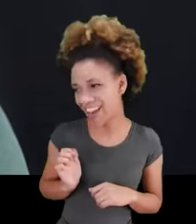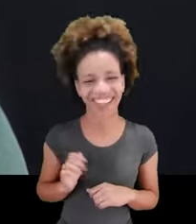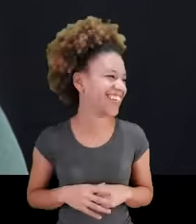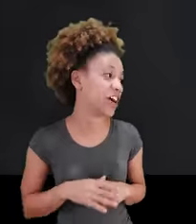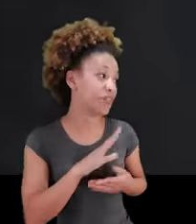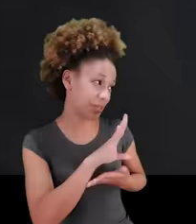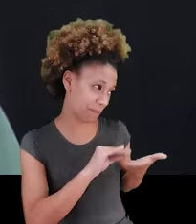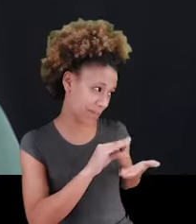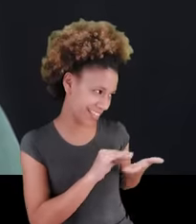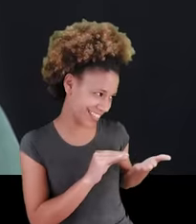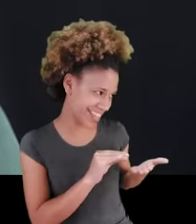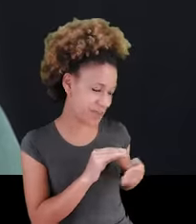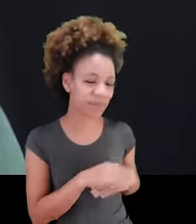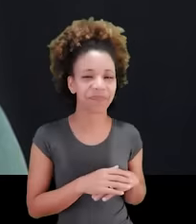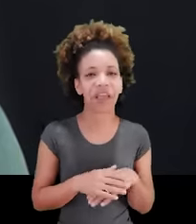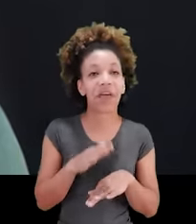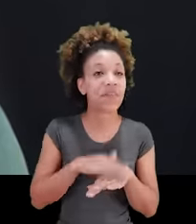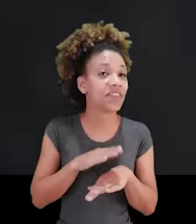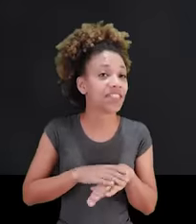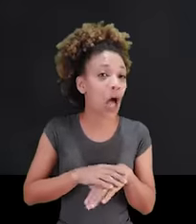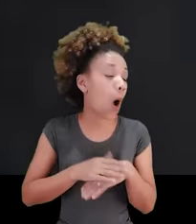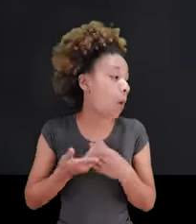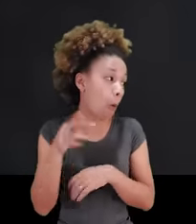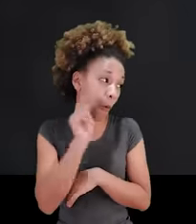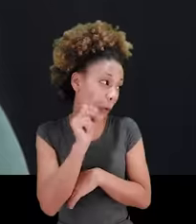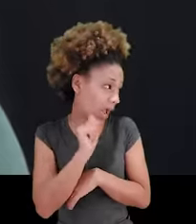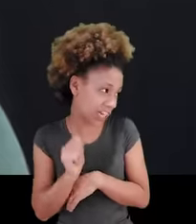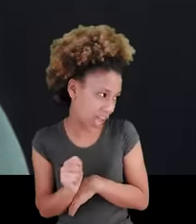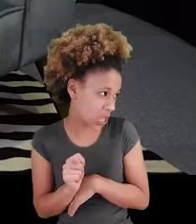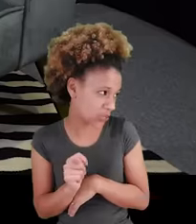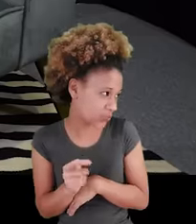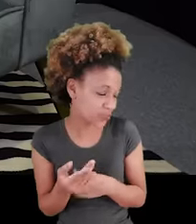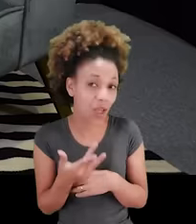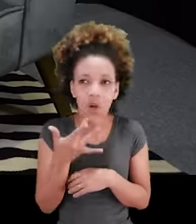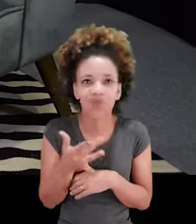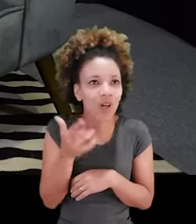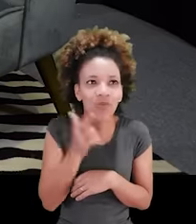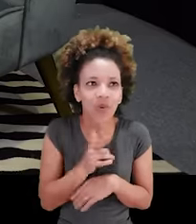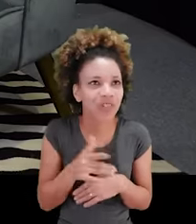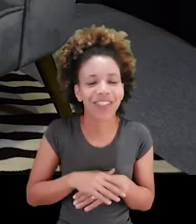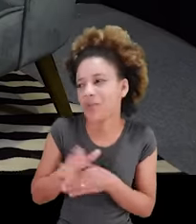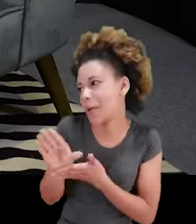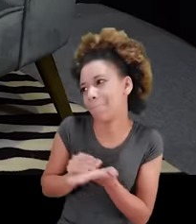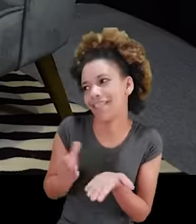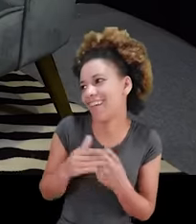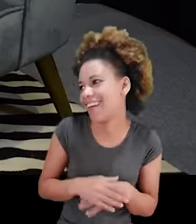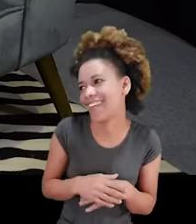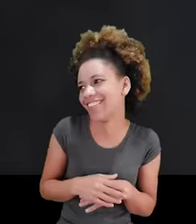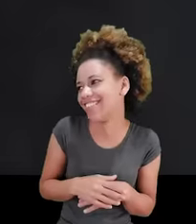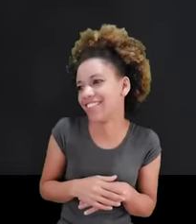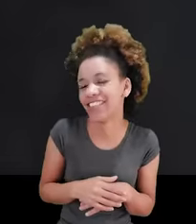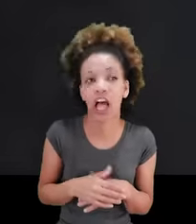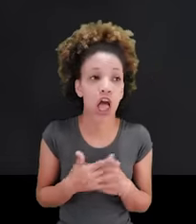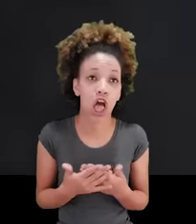a gente imita vocês, vai, imita lá. A gente faz igual um ucraniano. É. Não é assim. É muito... Eu não consigo imitar até imitar.